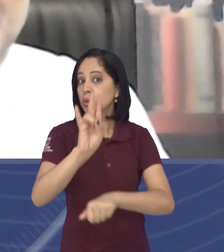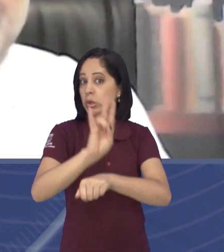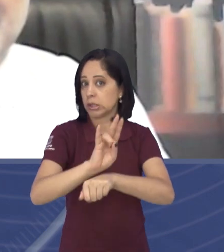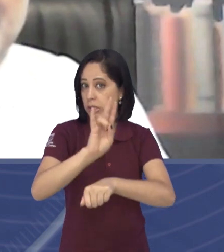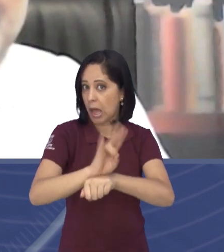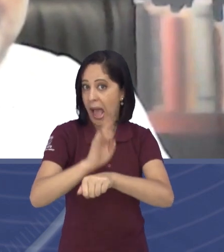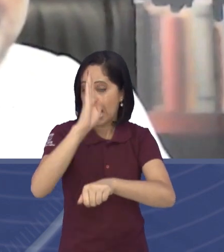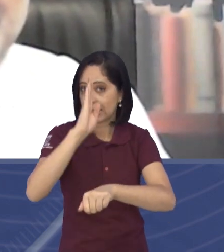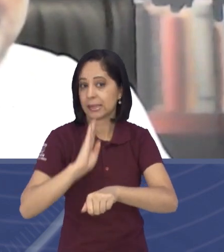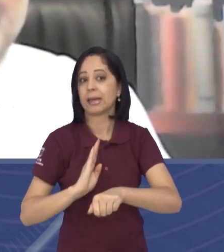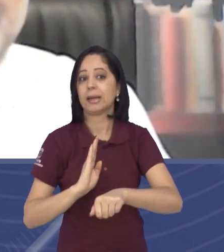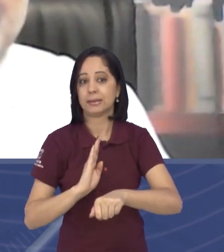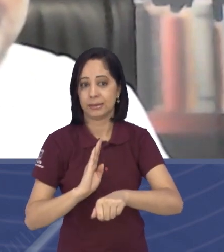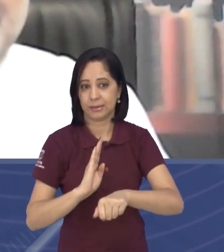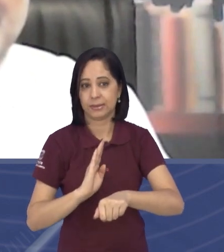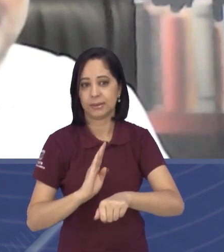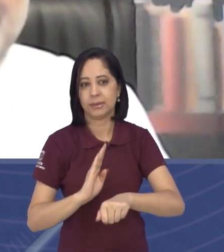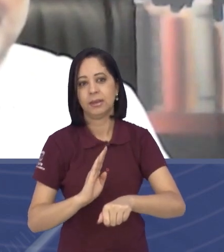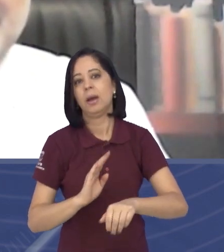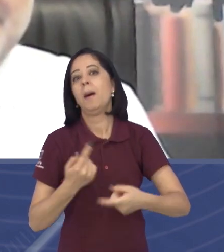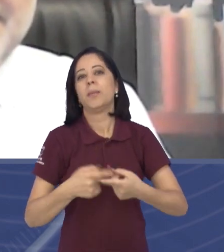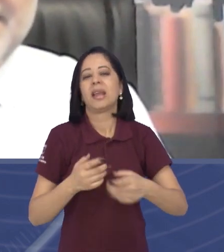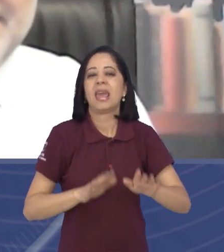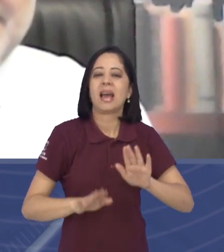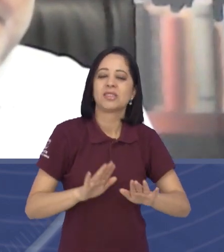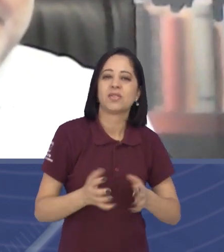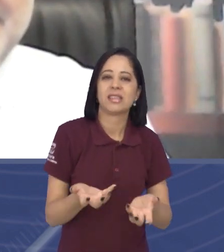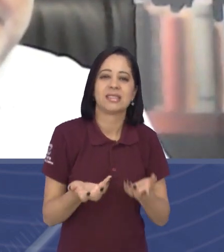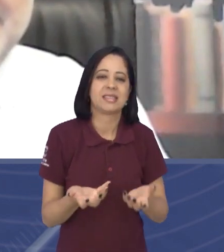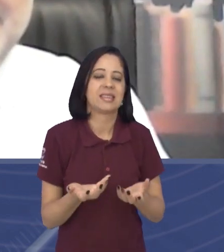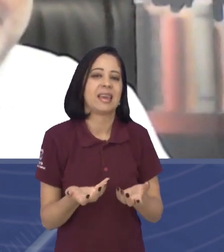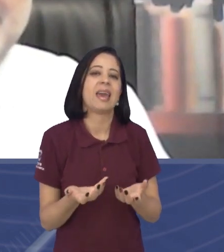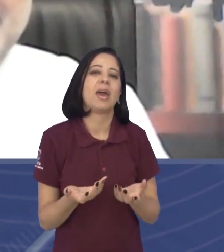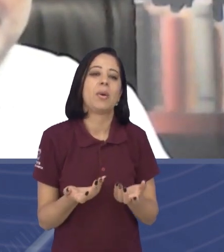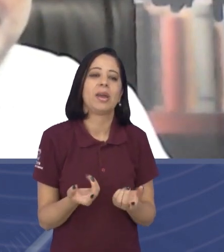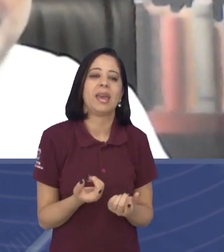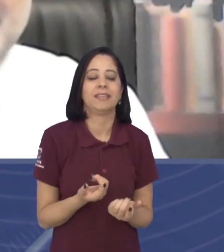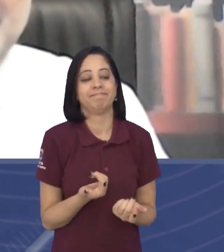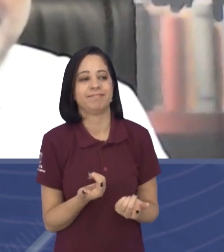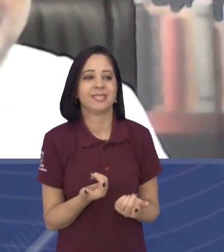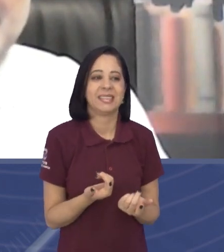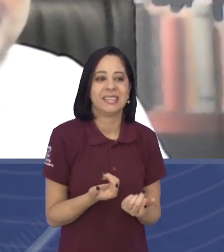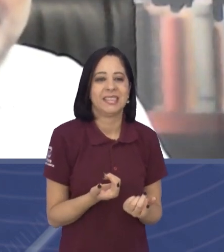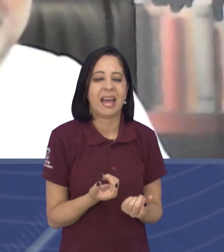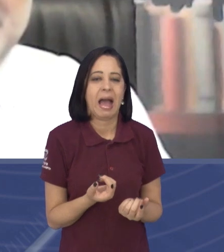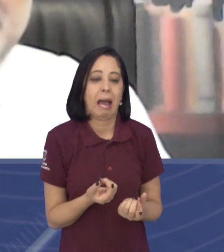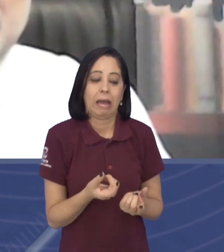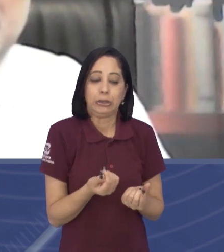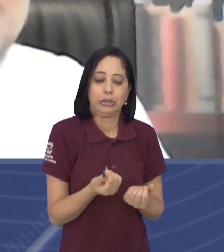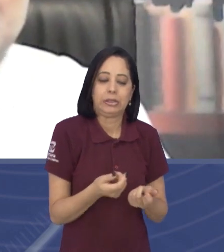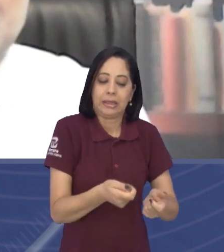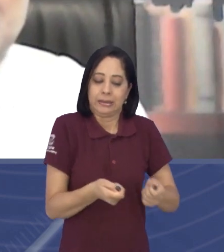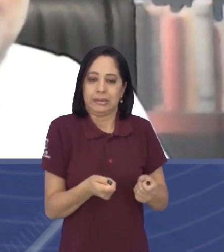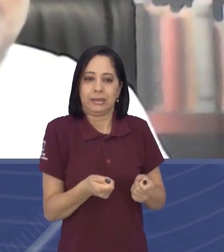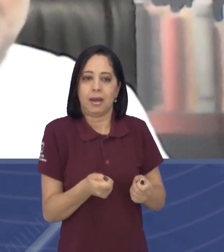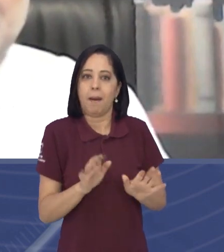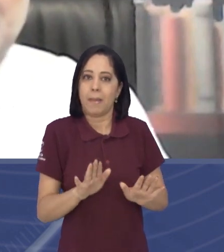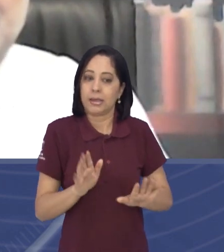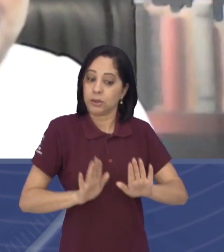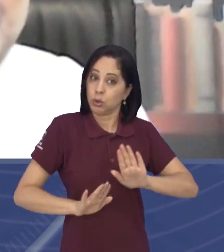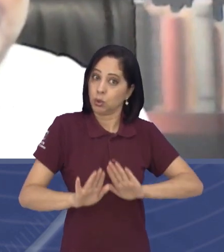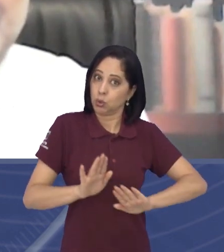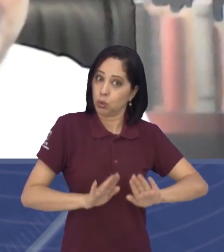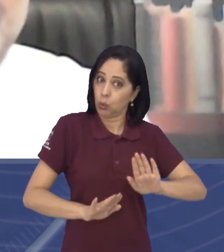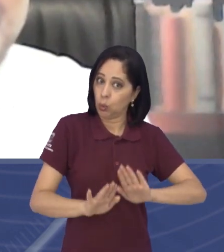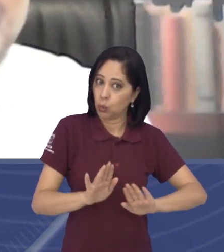vezes é mais fácil, a gente quer economizar o pacote de dados, ok, economia é bem-vinda, mas tem de tomar muito cuidado,